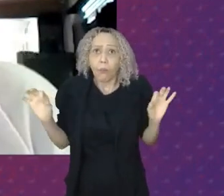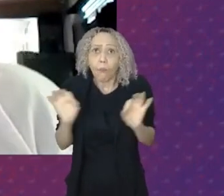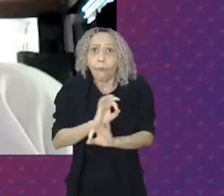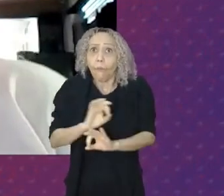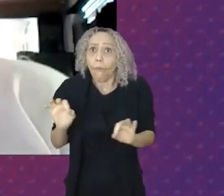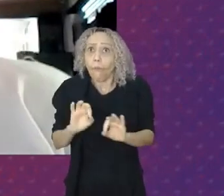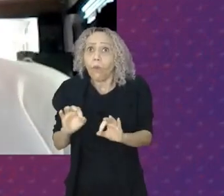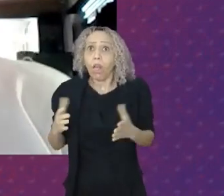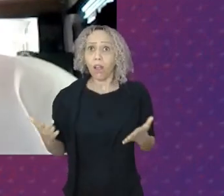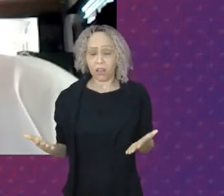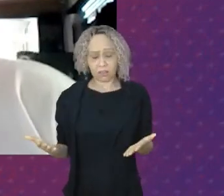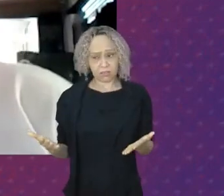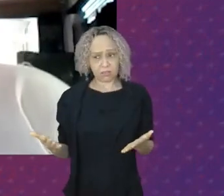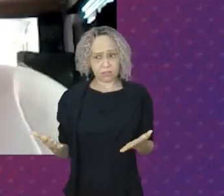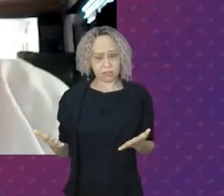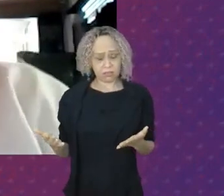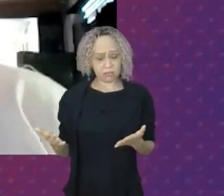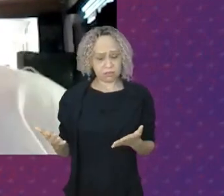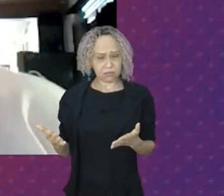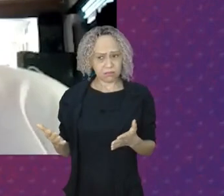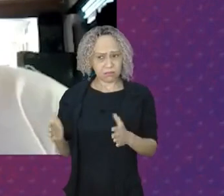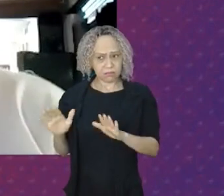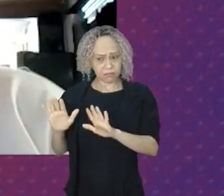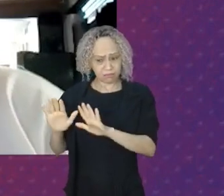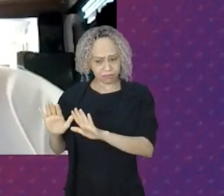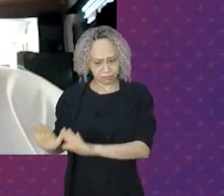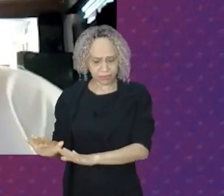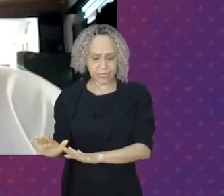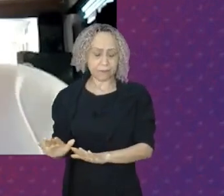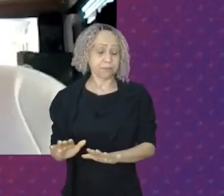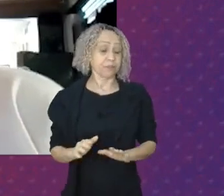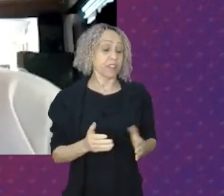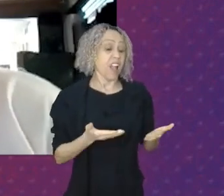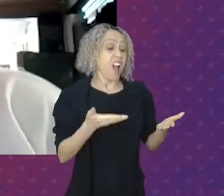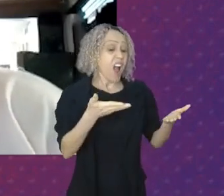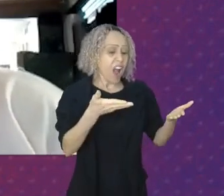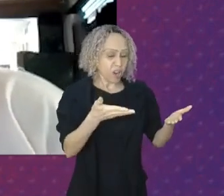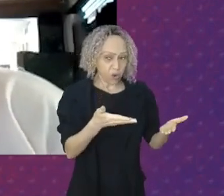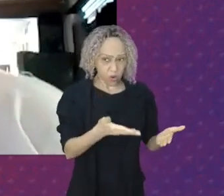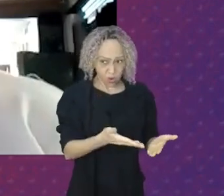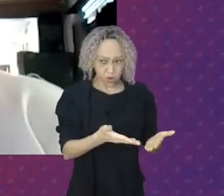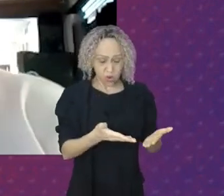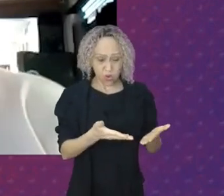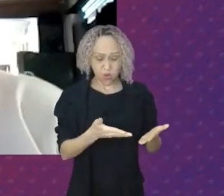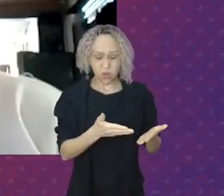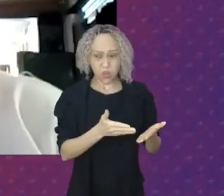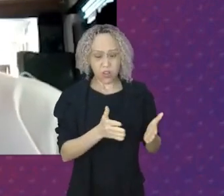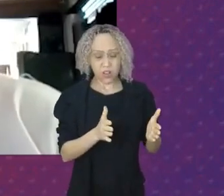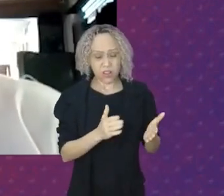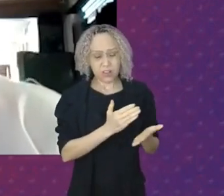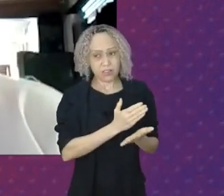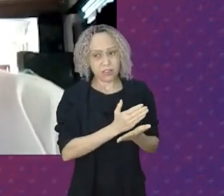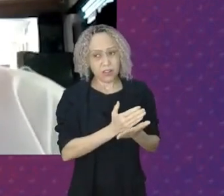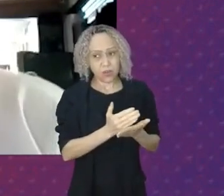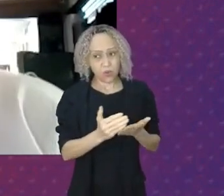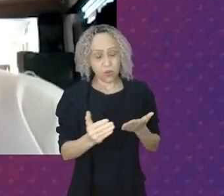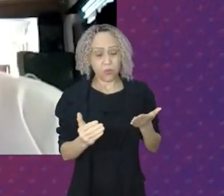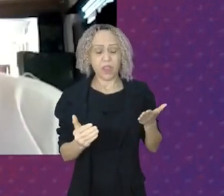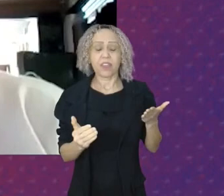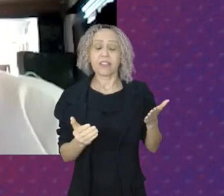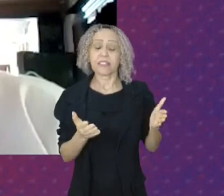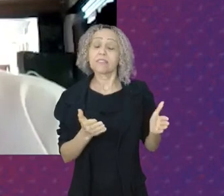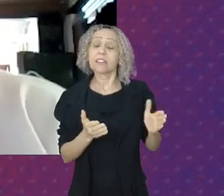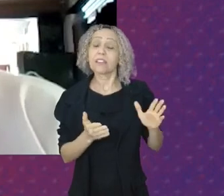hoje, nós vislumbramos um outro momento, né? Começa-se um ano com a